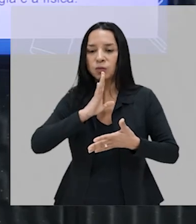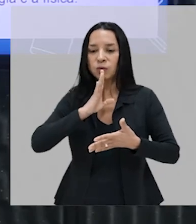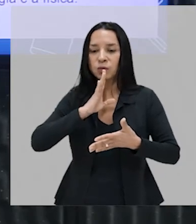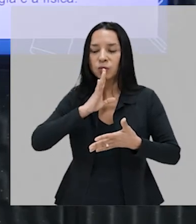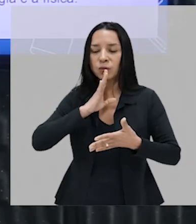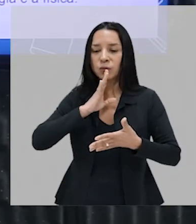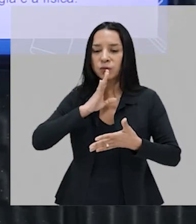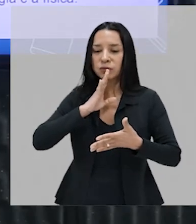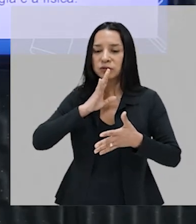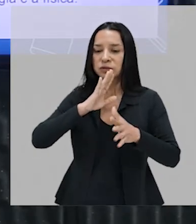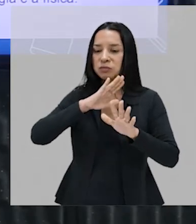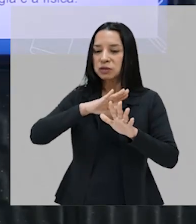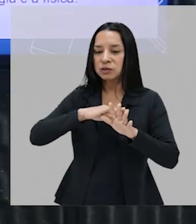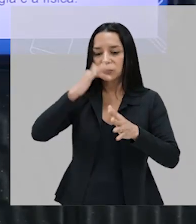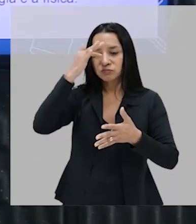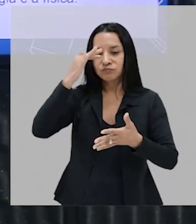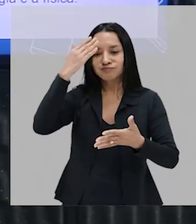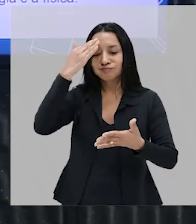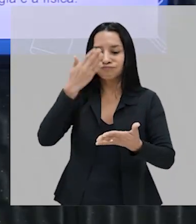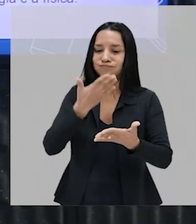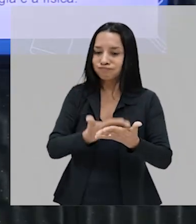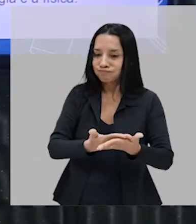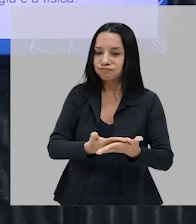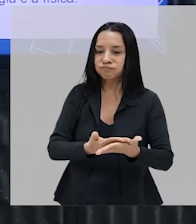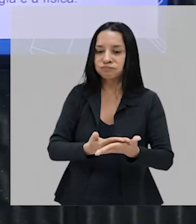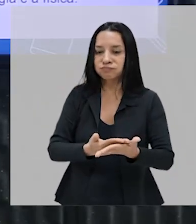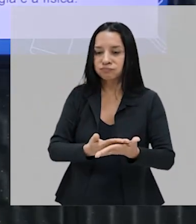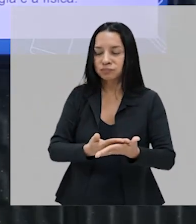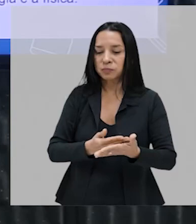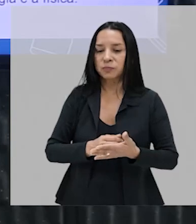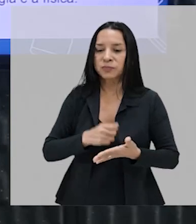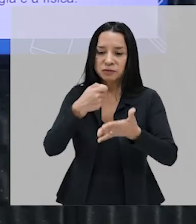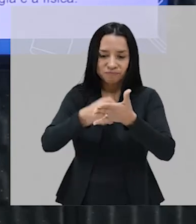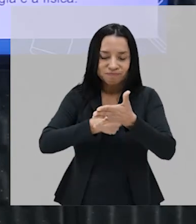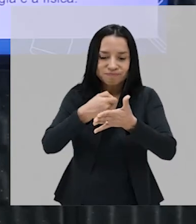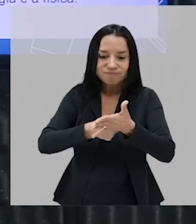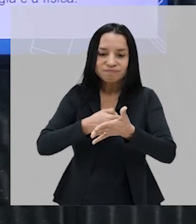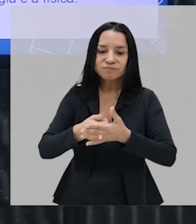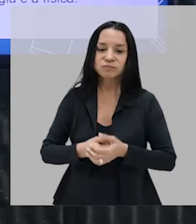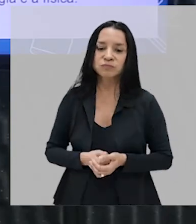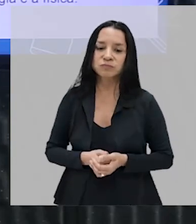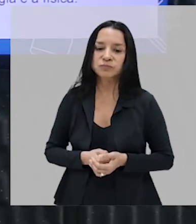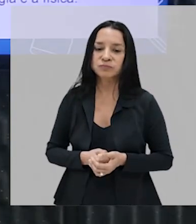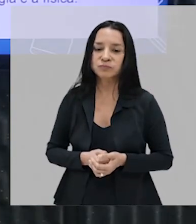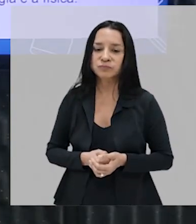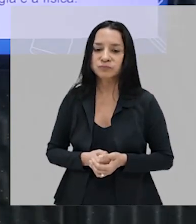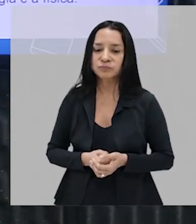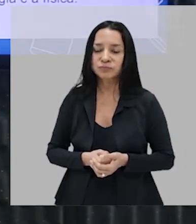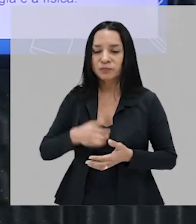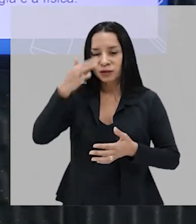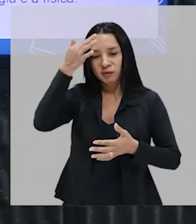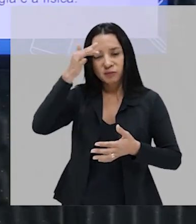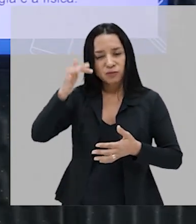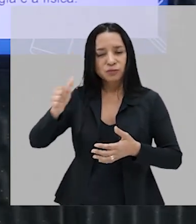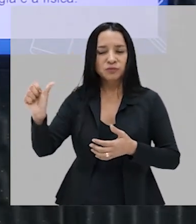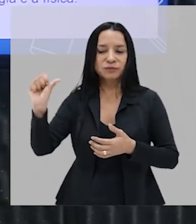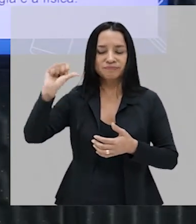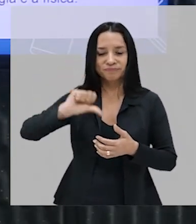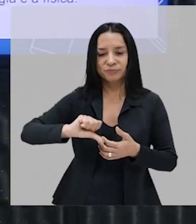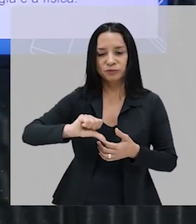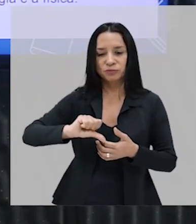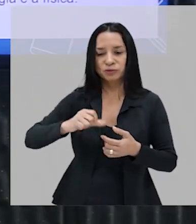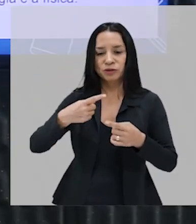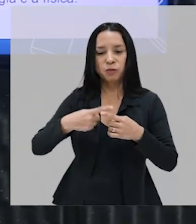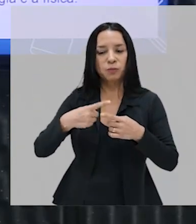dogmático porque ele admite um contradiscurso. O dogma não admite isso. Que a filosofia é pessimista? Não, porque o pessoal